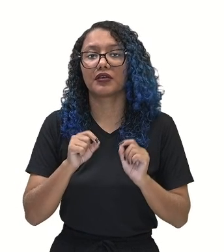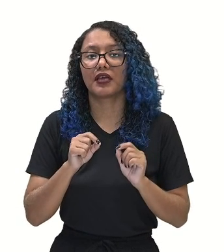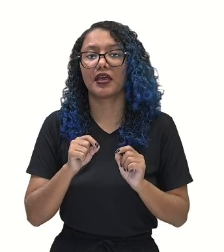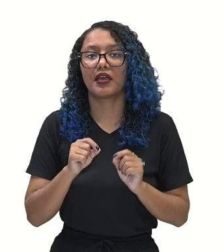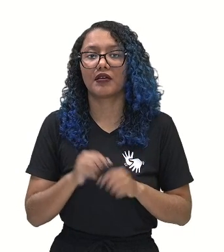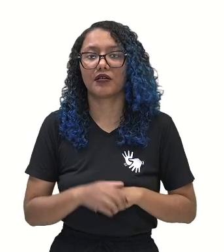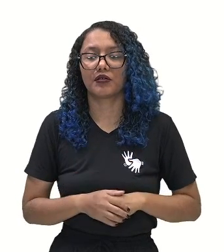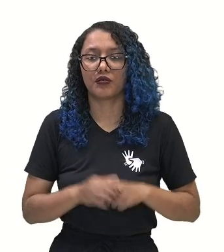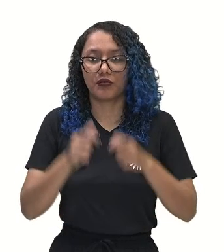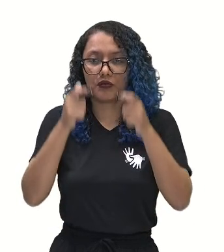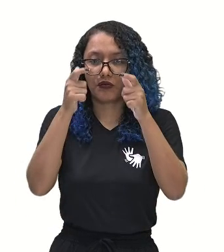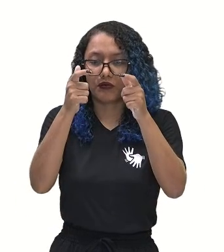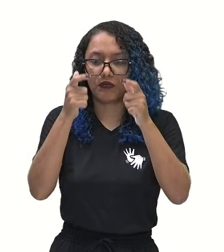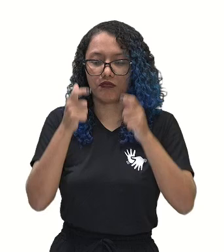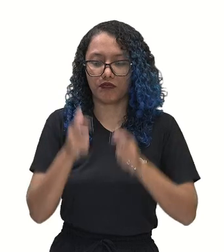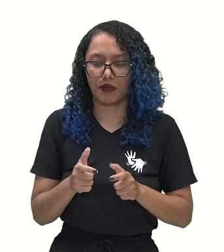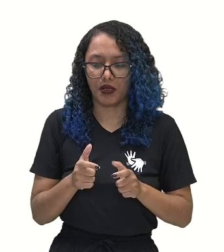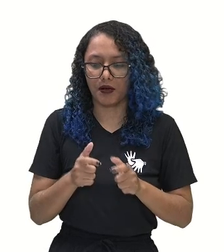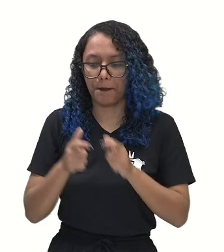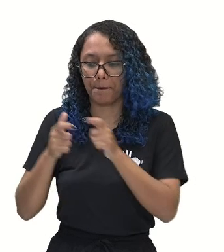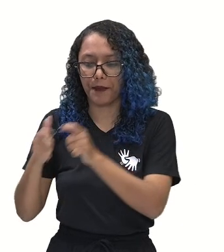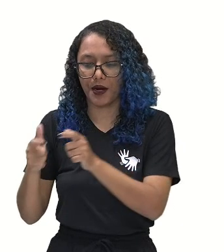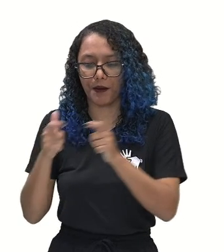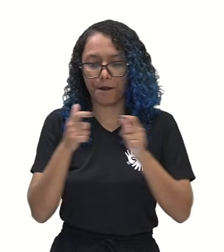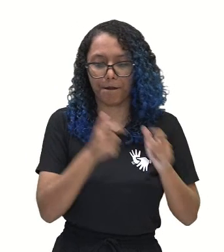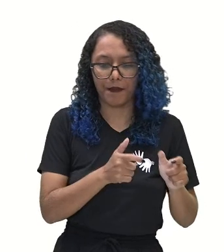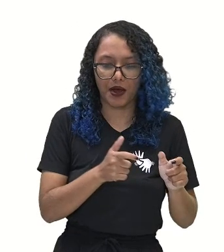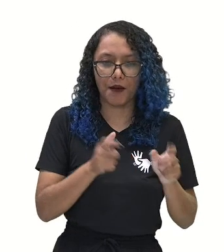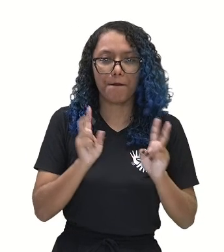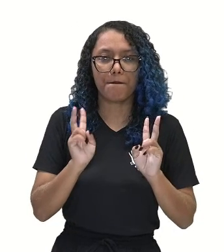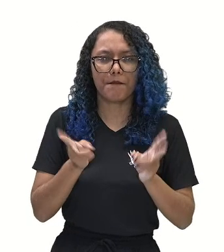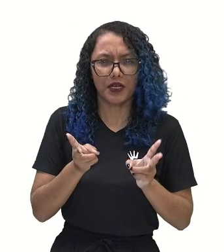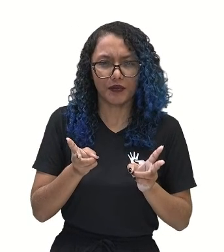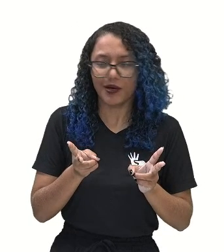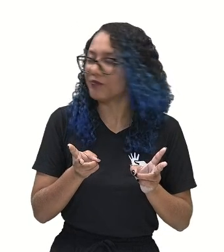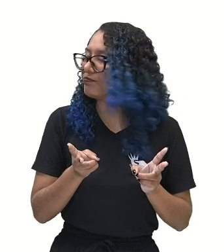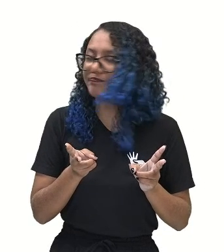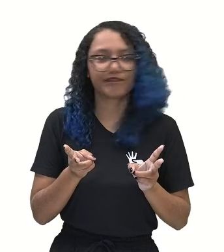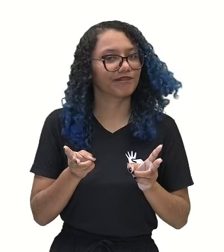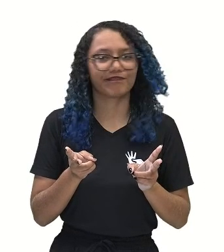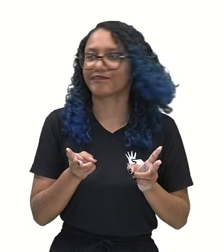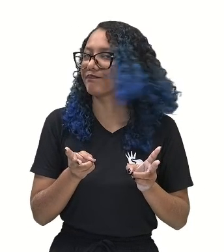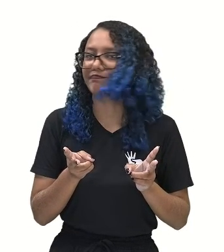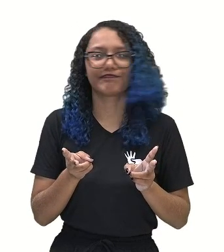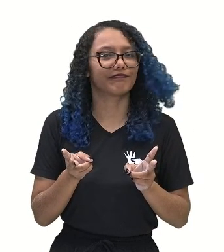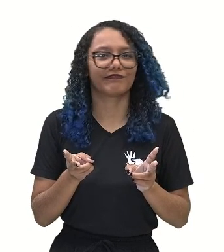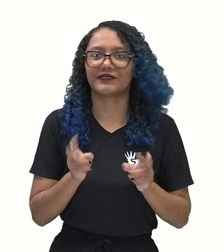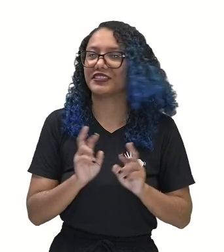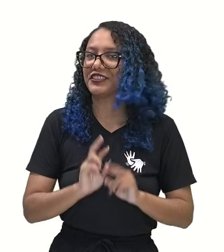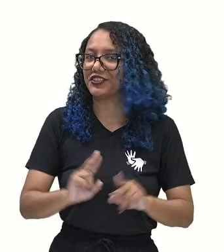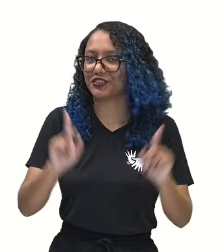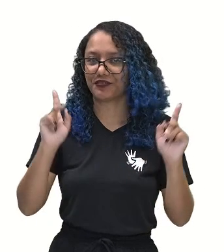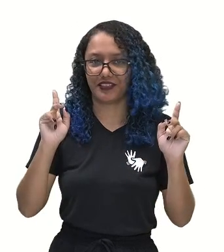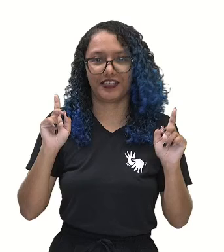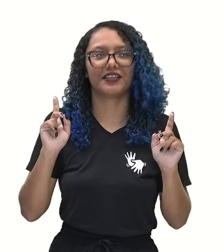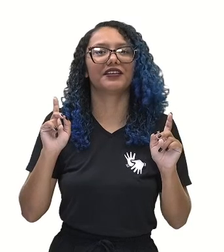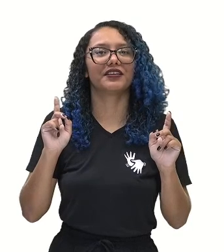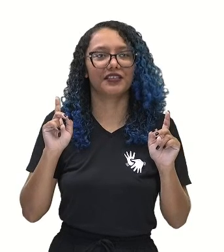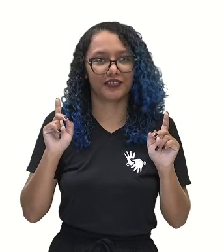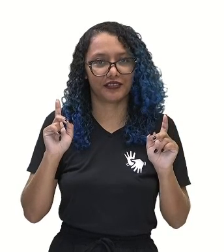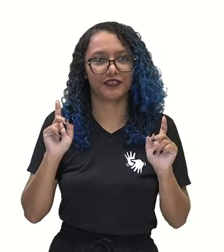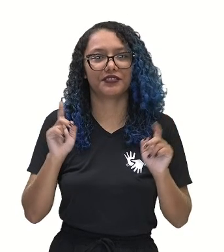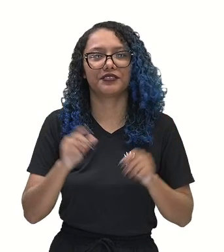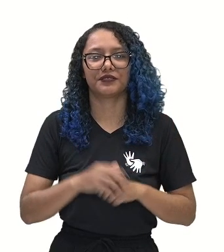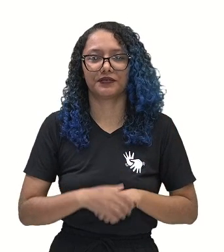direção, nem horizontal e muito menos vertical. Então, olha lá. Vamos fazer aqui o